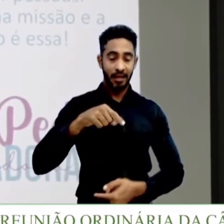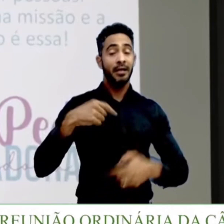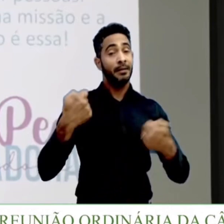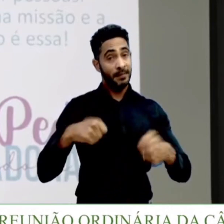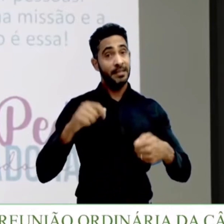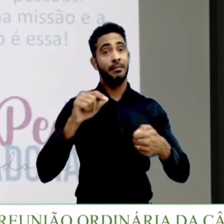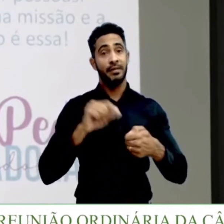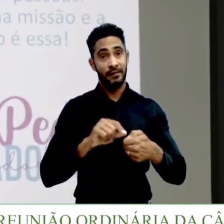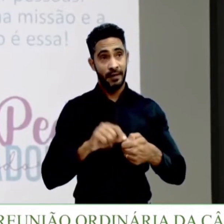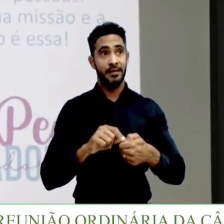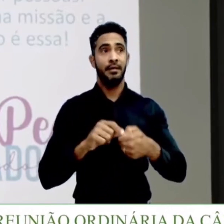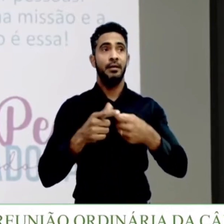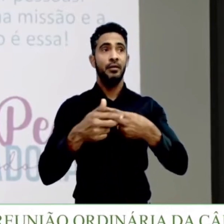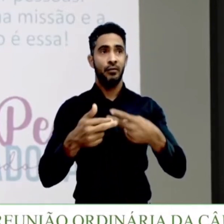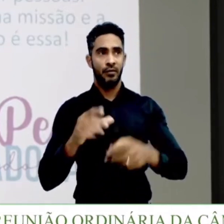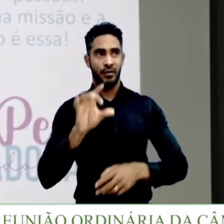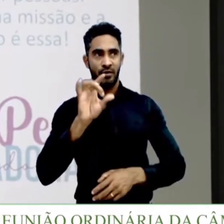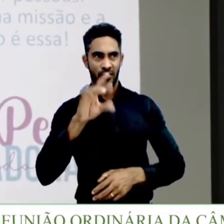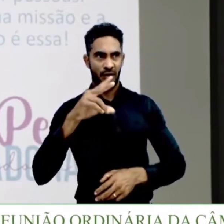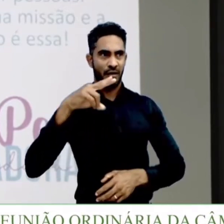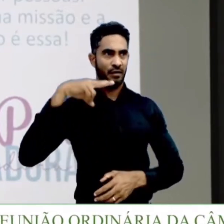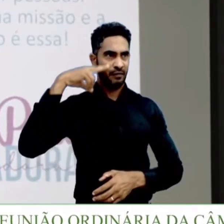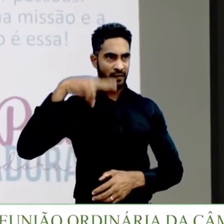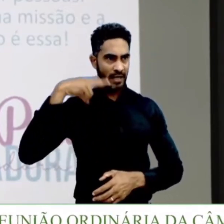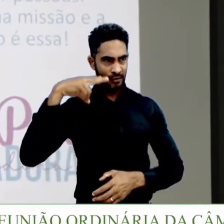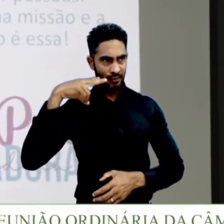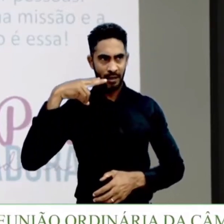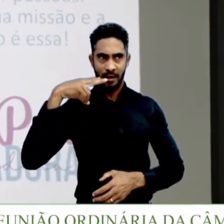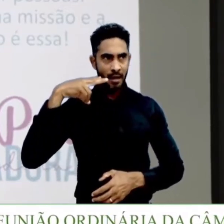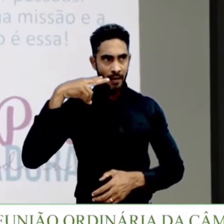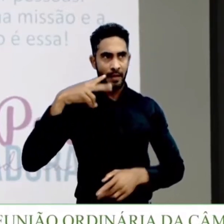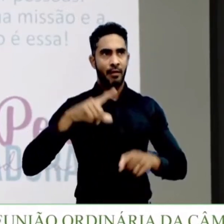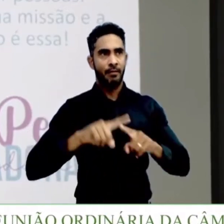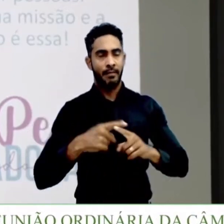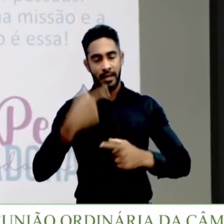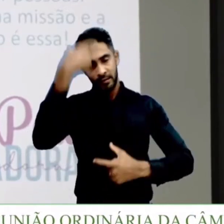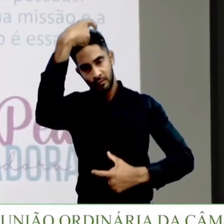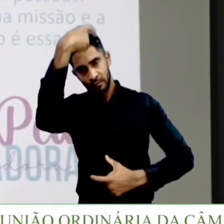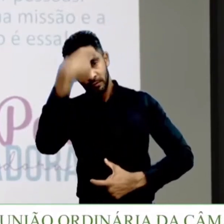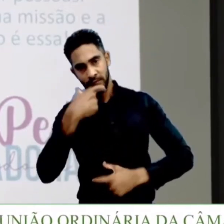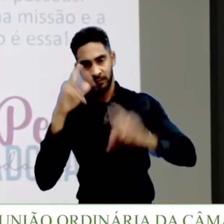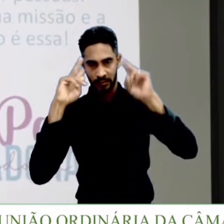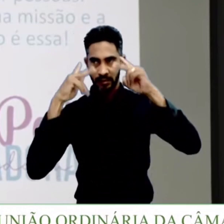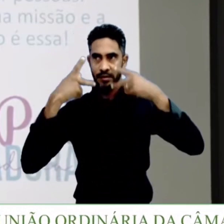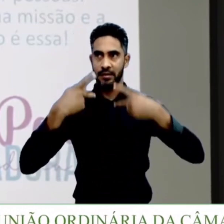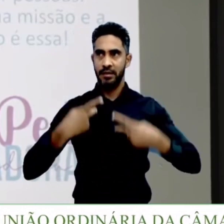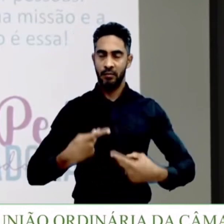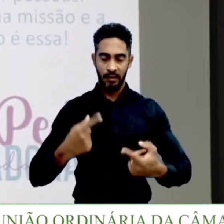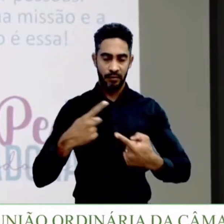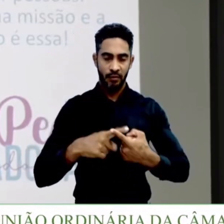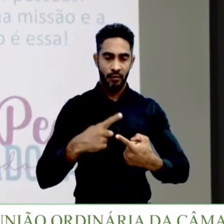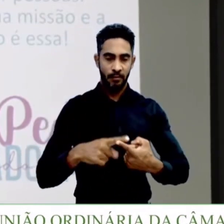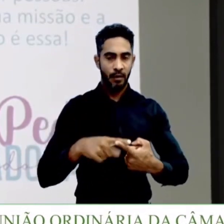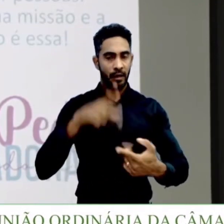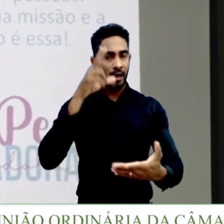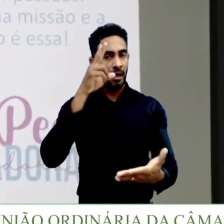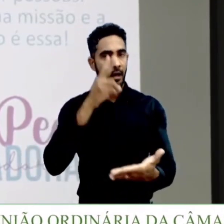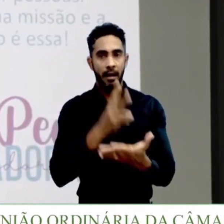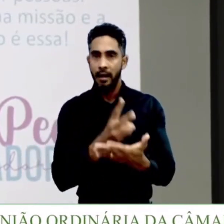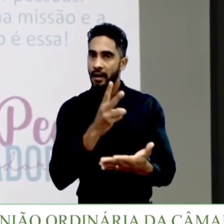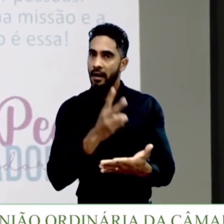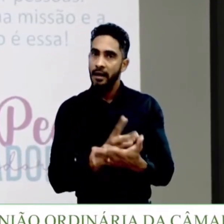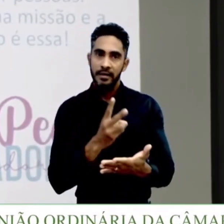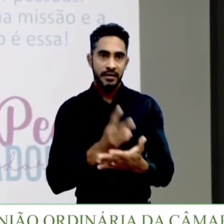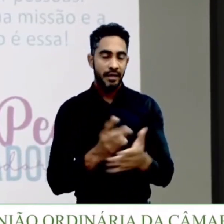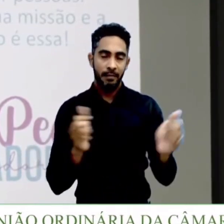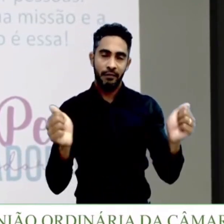algo. Não só, como eu falei, como vereadora, não. Mas como ser humano. Porque eu sempre vou estar